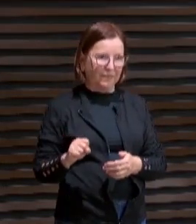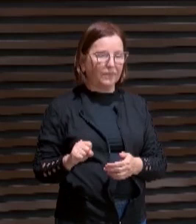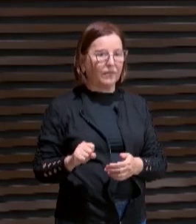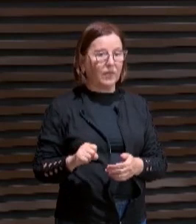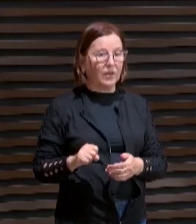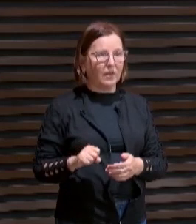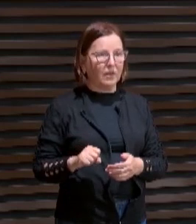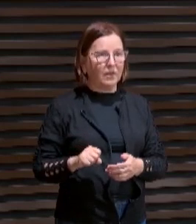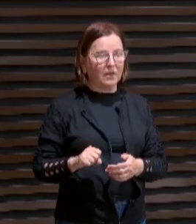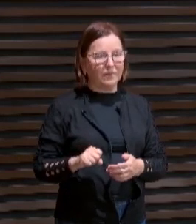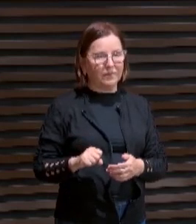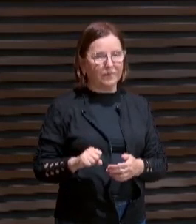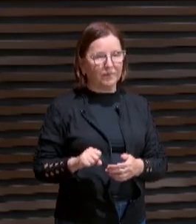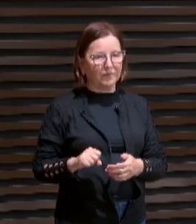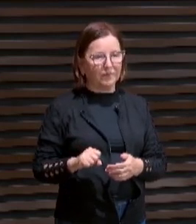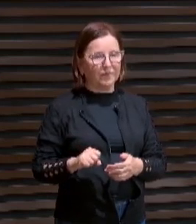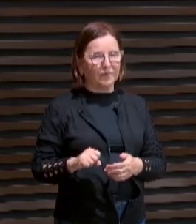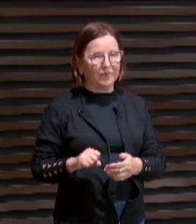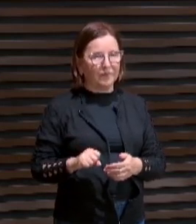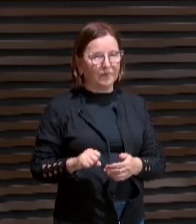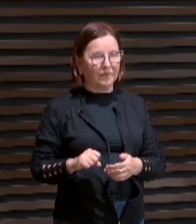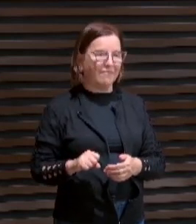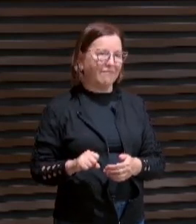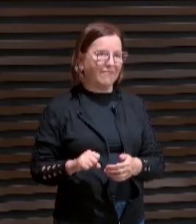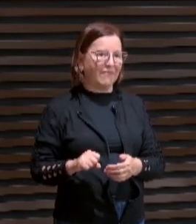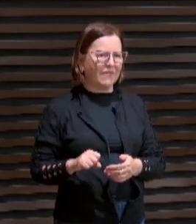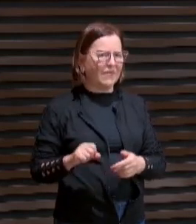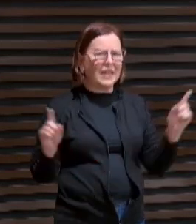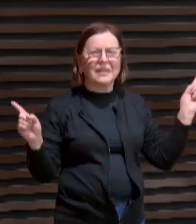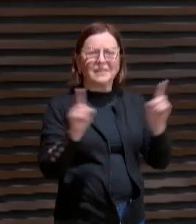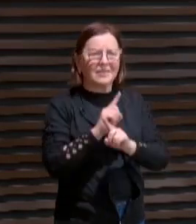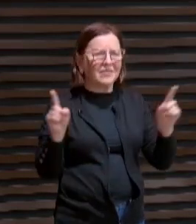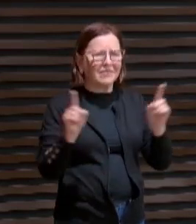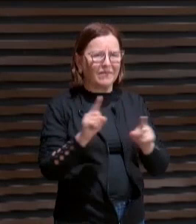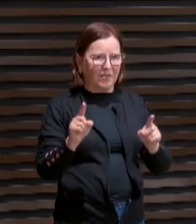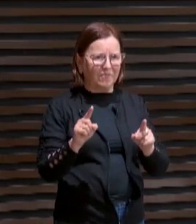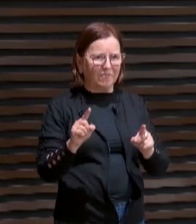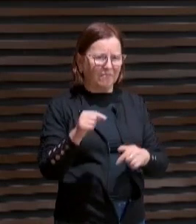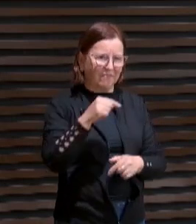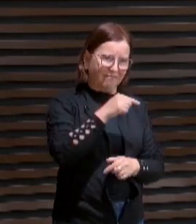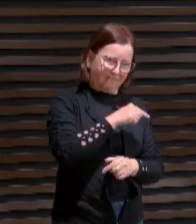Manipulado pelas lideranças, não este,